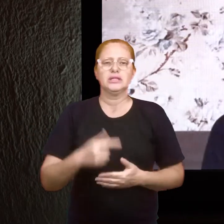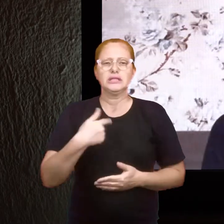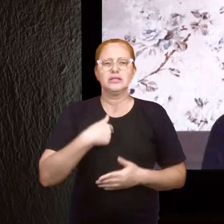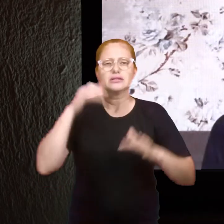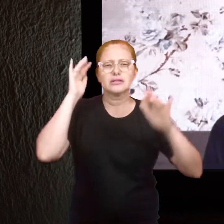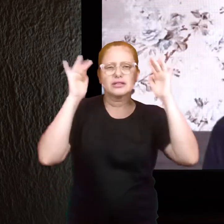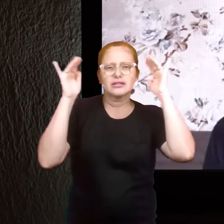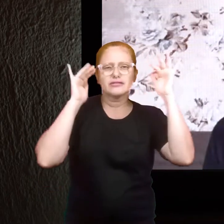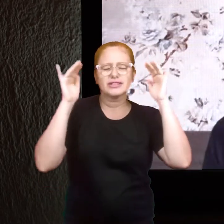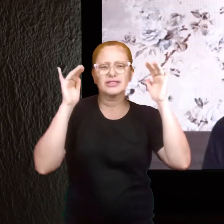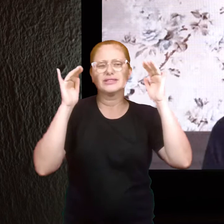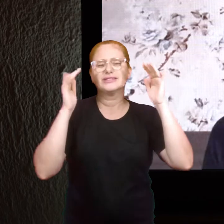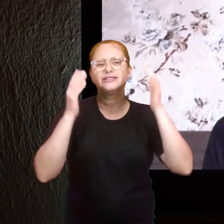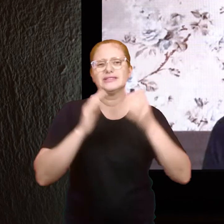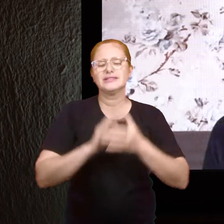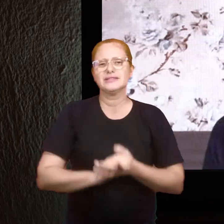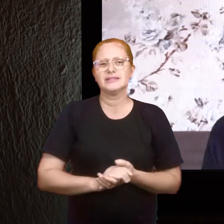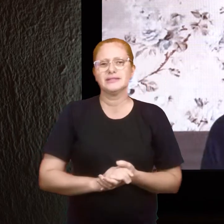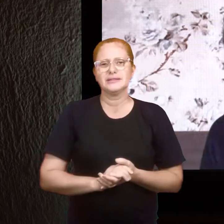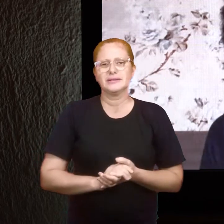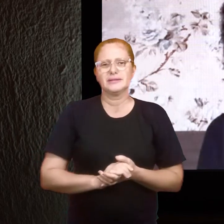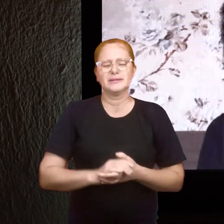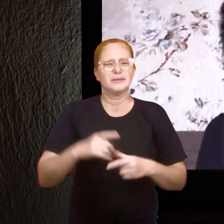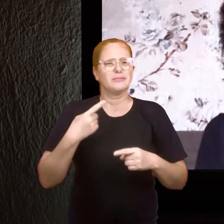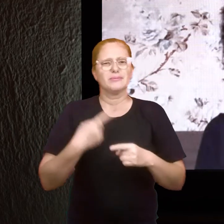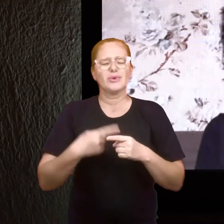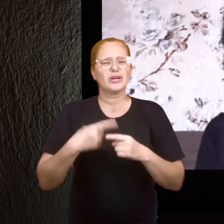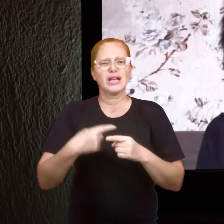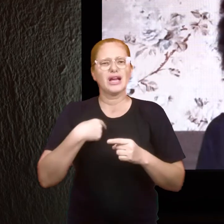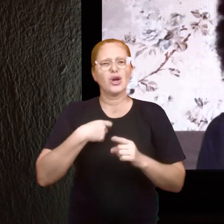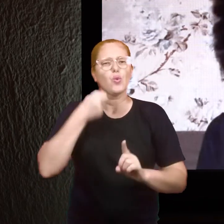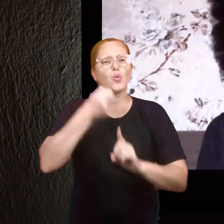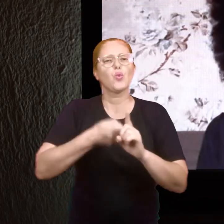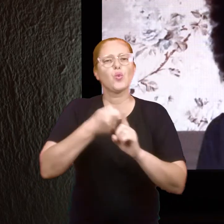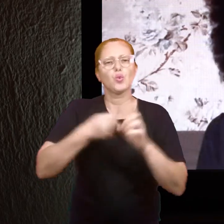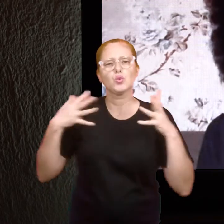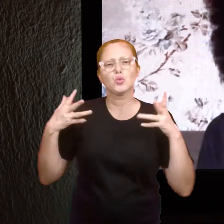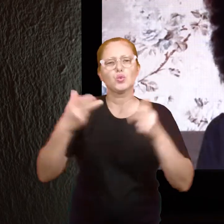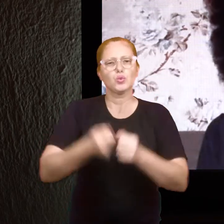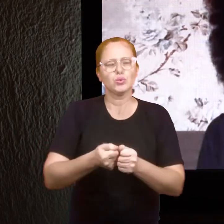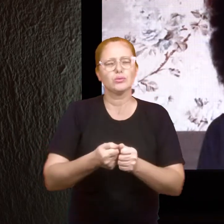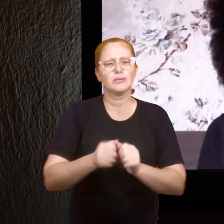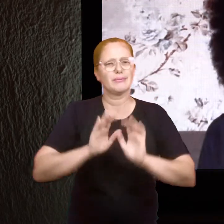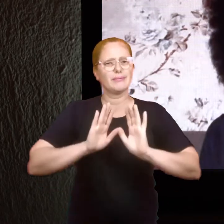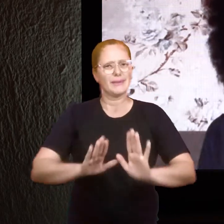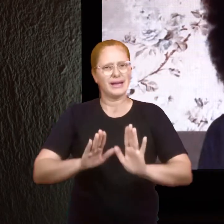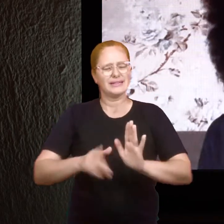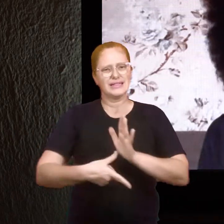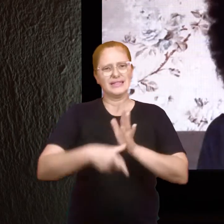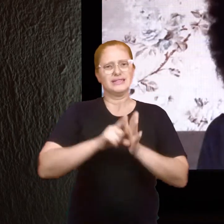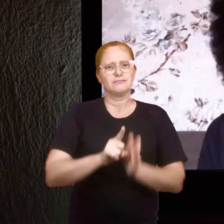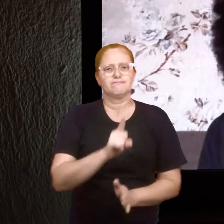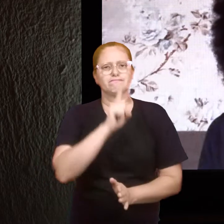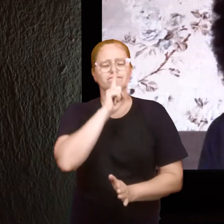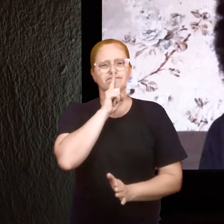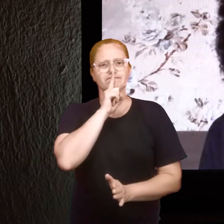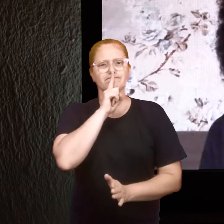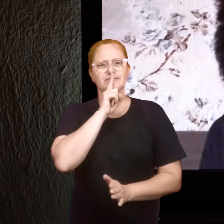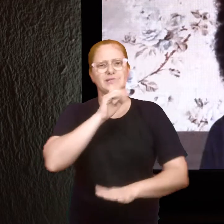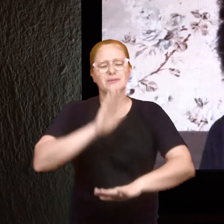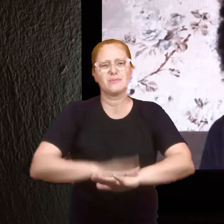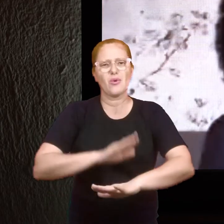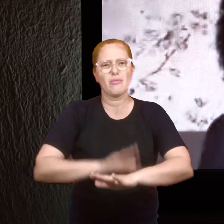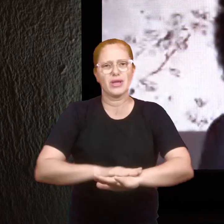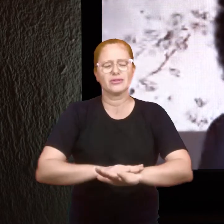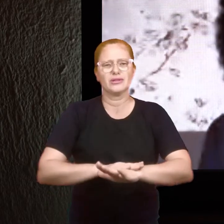ponto fazia sentido eu lutar por tudo isso e me calar diante de uma situação como aquela, onde